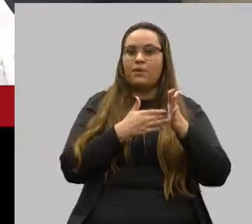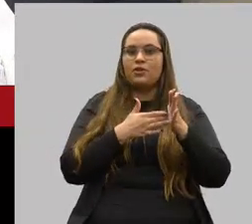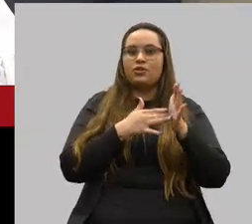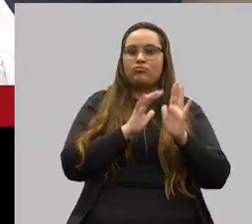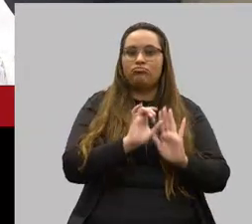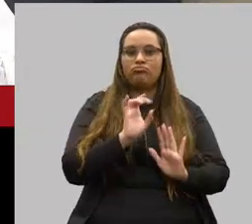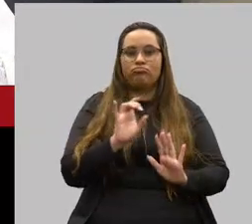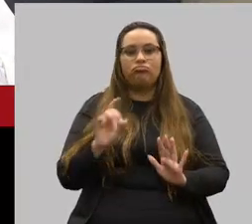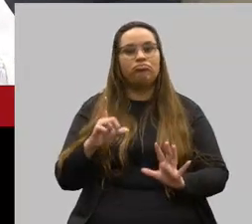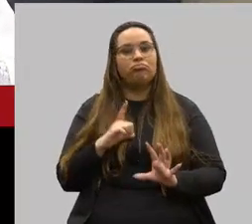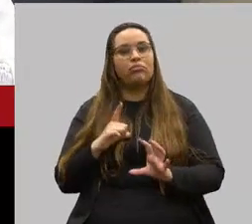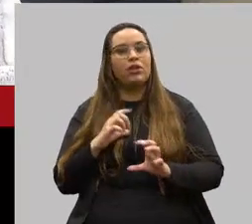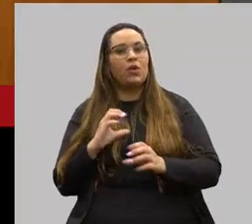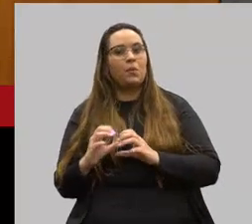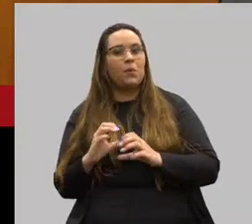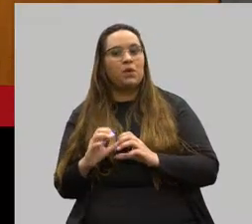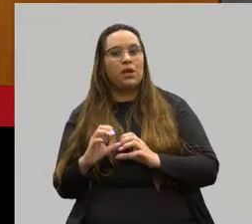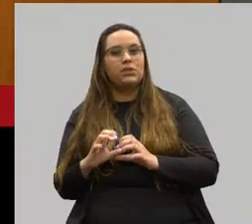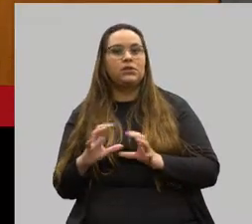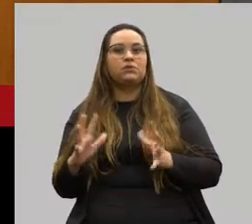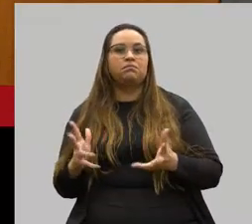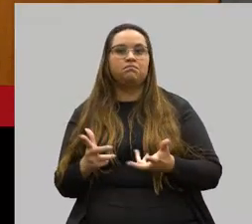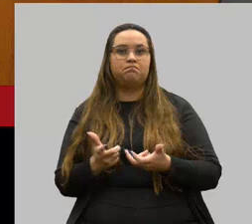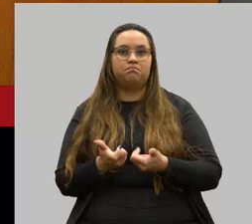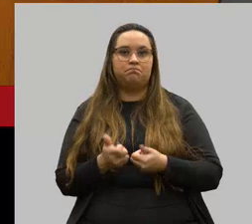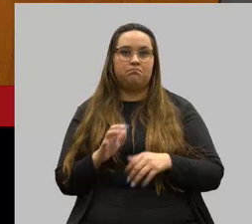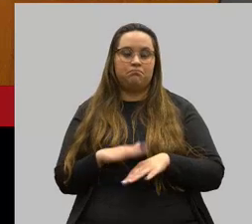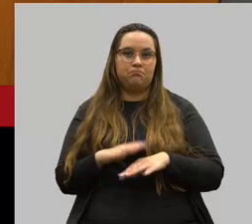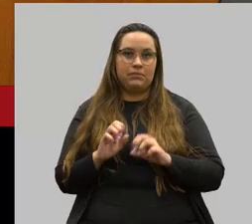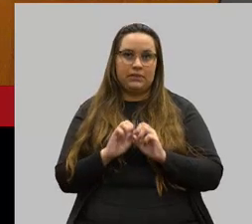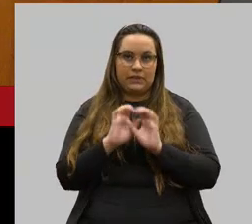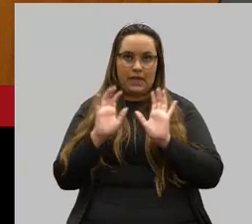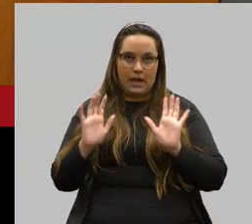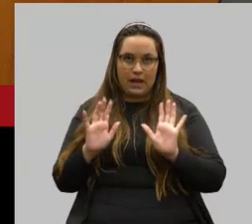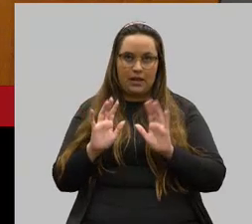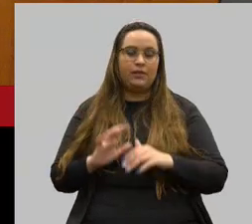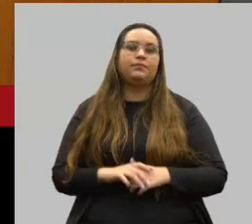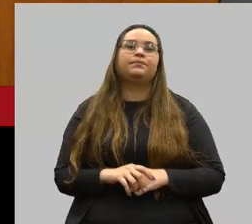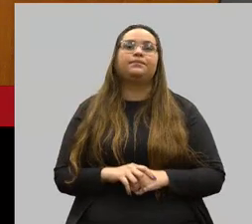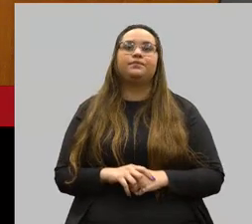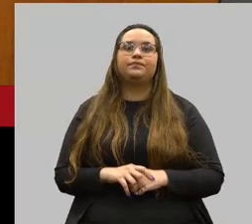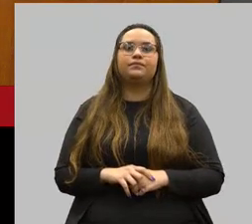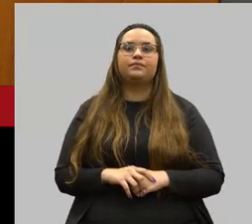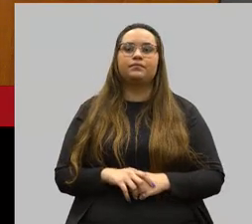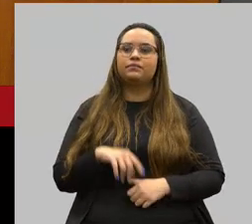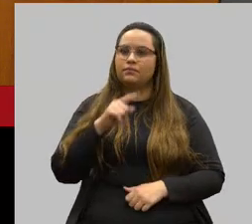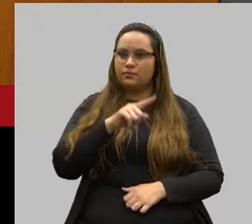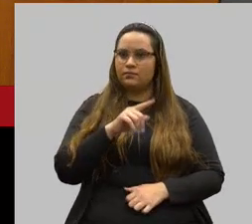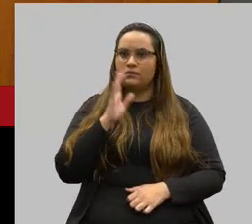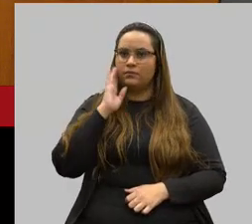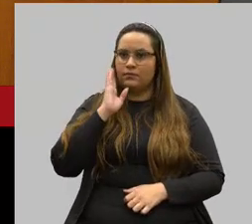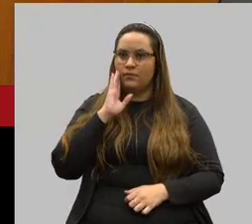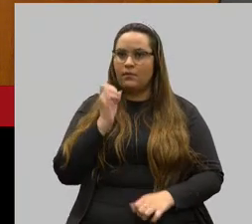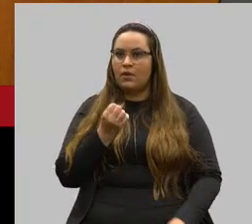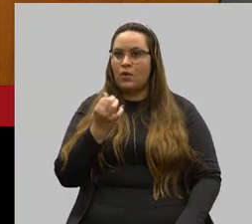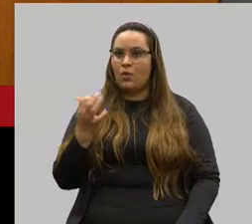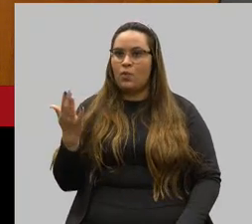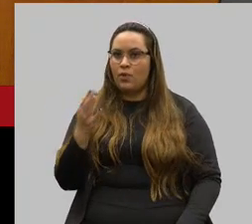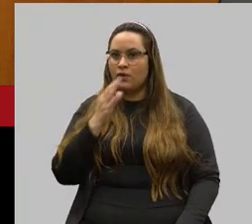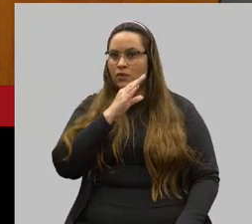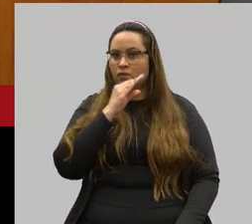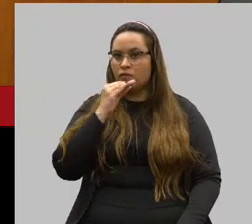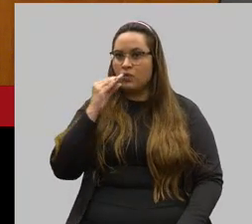essa publicação de forma mais célere Ok D letí A senhora sabe enquanto servidora de carreira que a senhora é que é